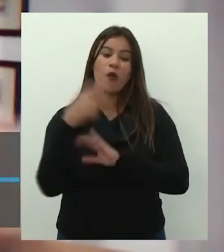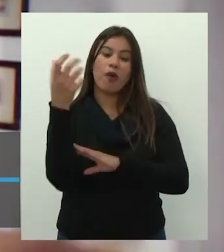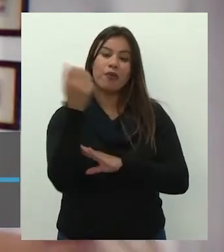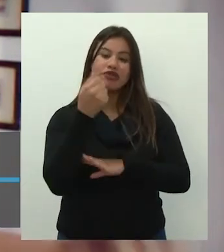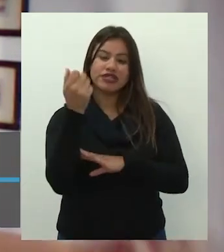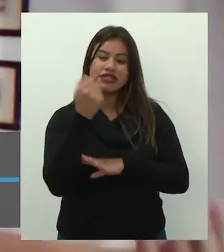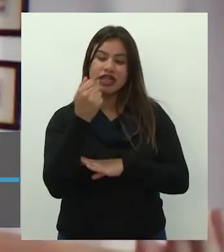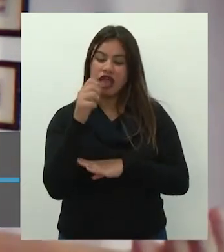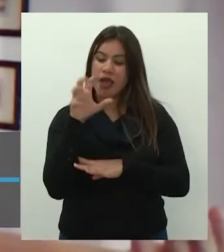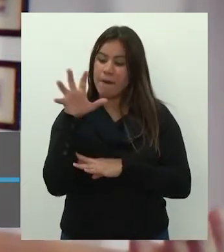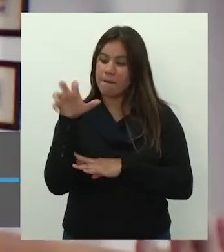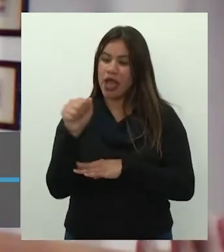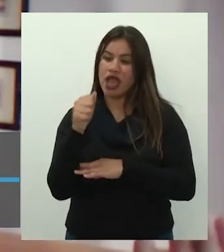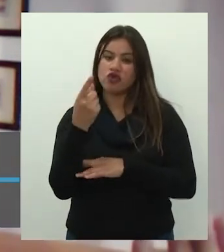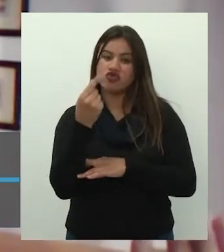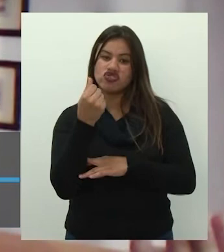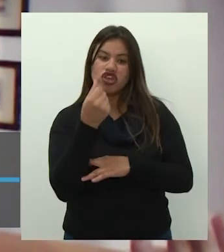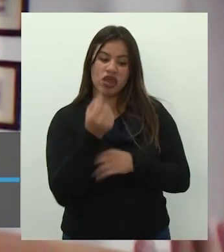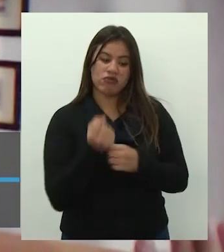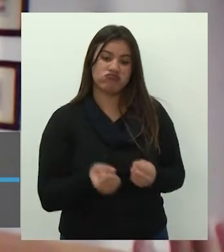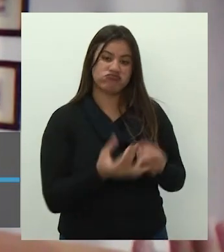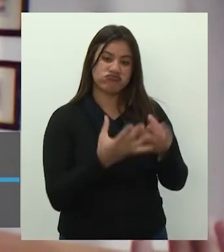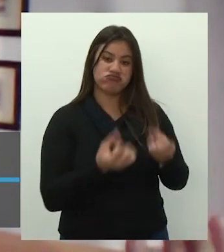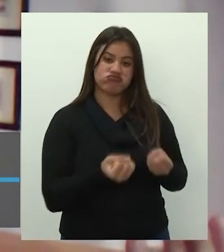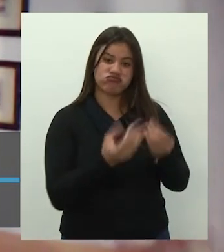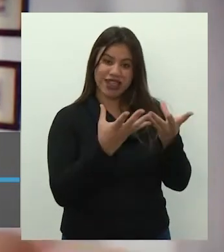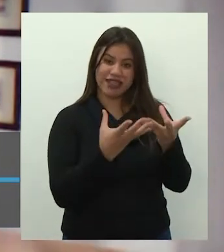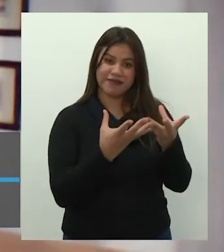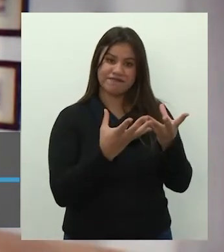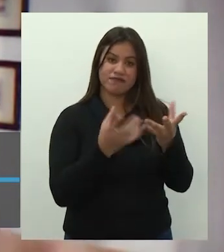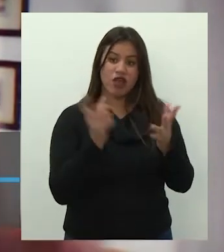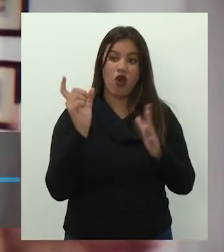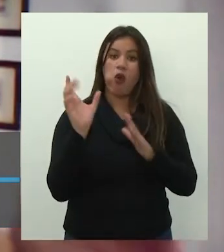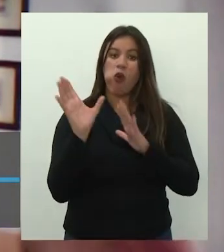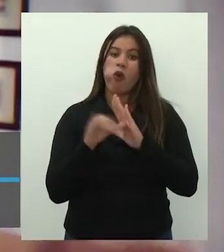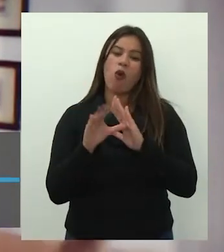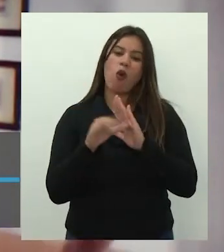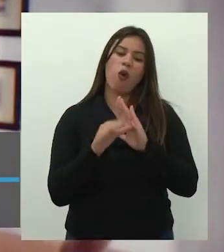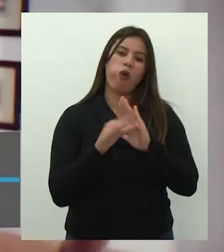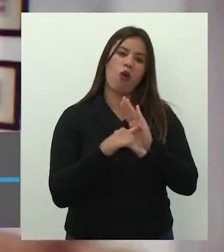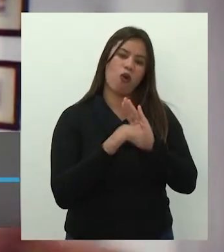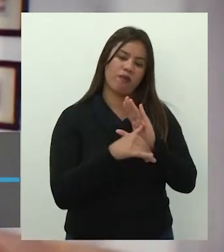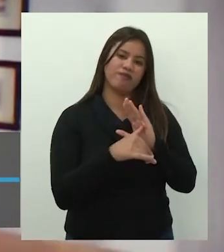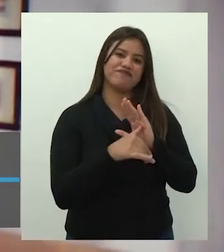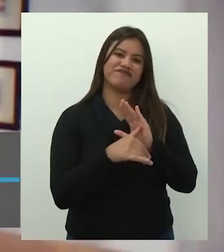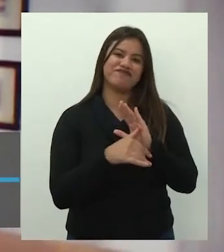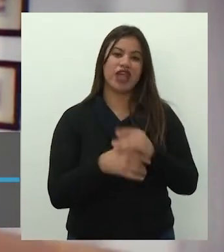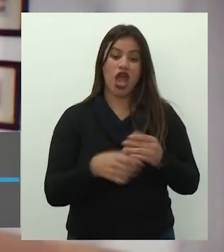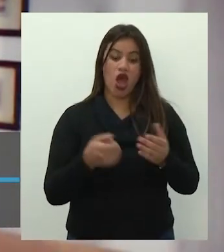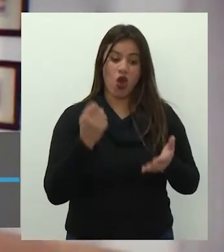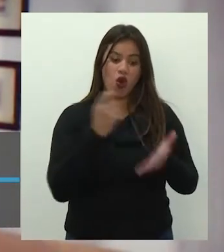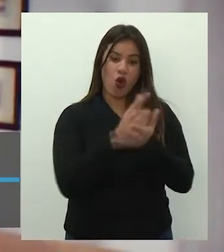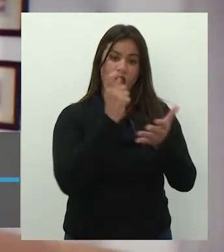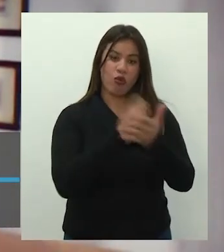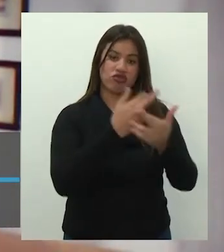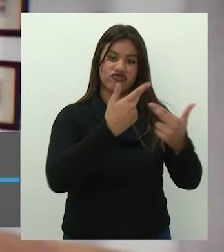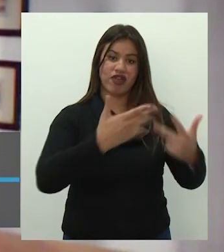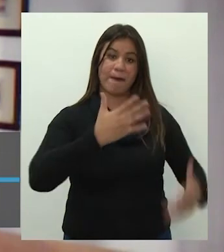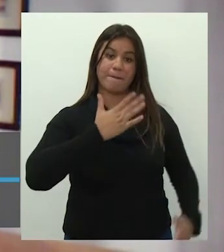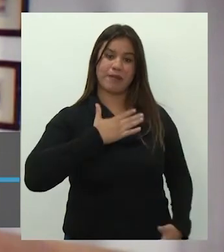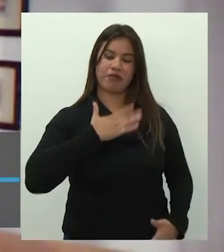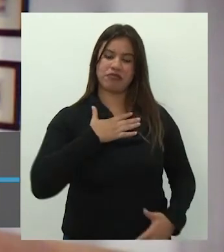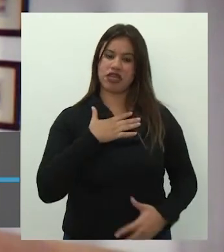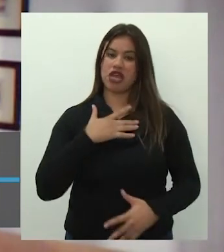e gastando em coisas para mim e não para o dono do cartão, né?